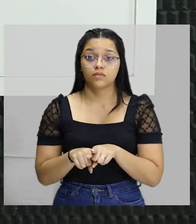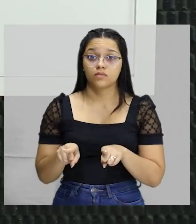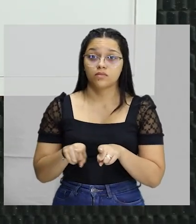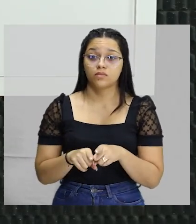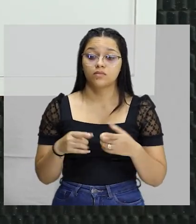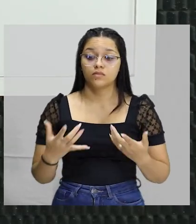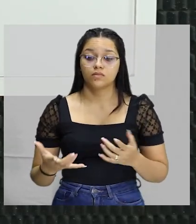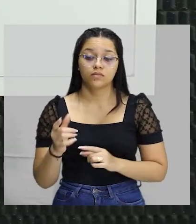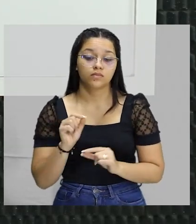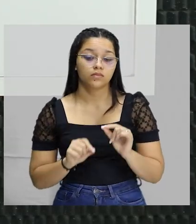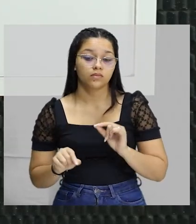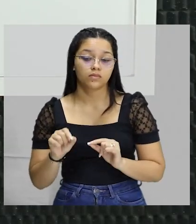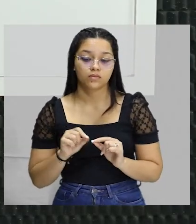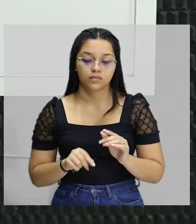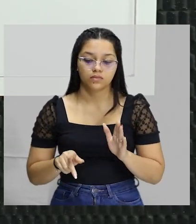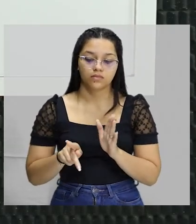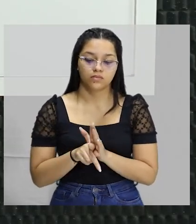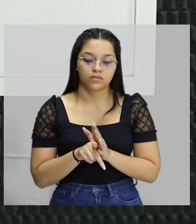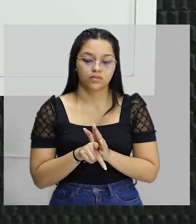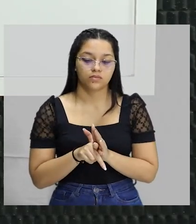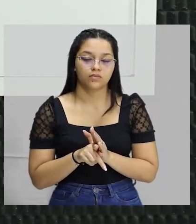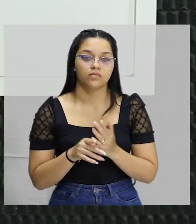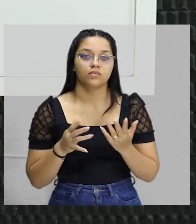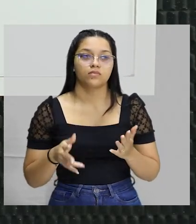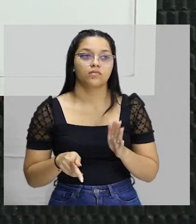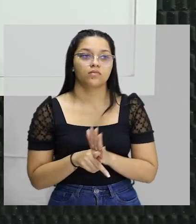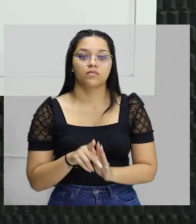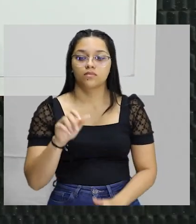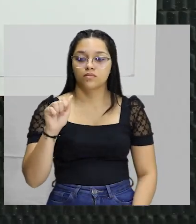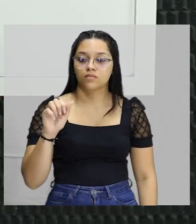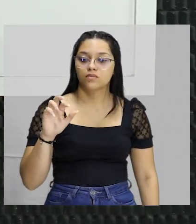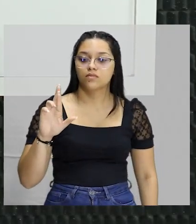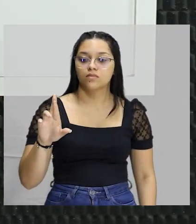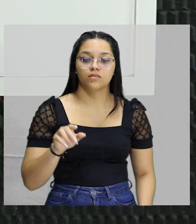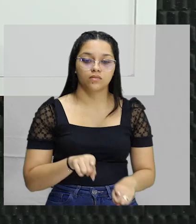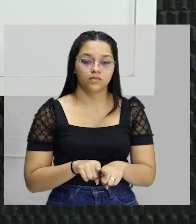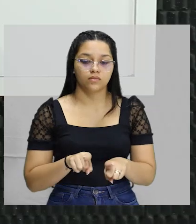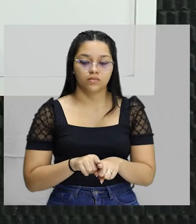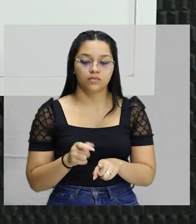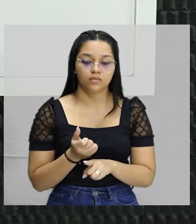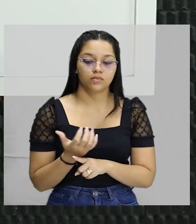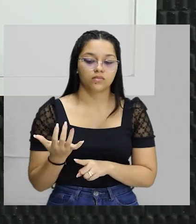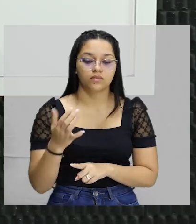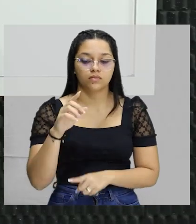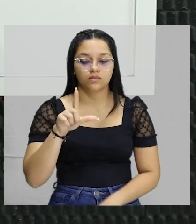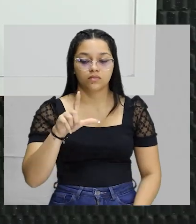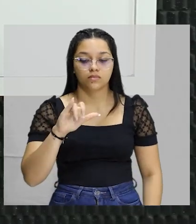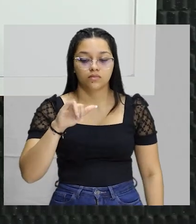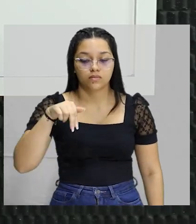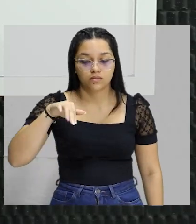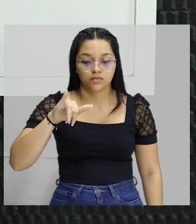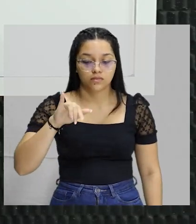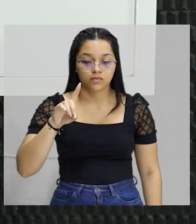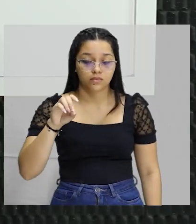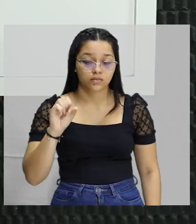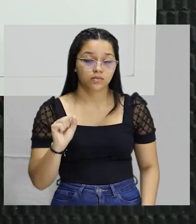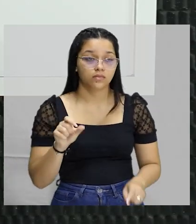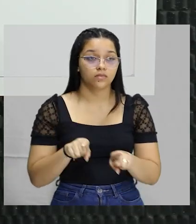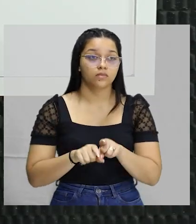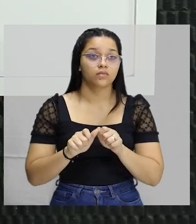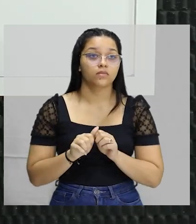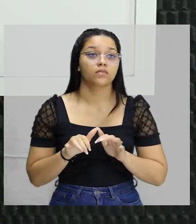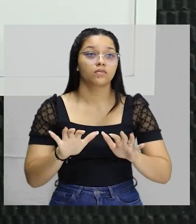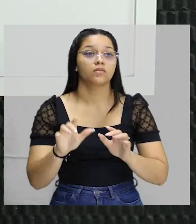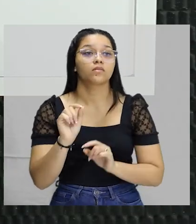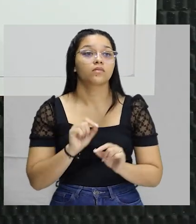que no meio dos fluidos aqui, que é o meio do ar e o meio líquido, né, dos gases e dos líquidos, eu tenho aqui uma propagação